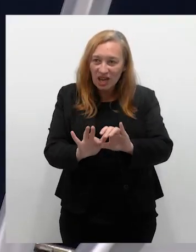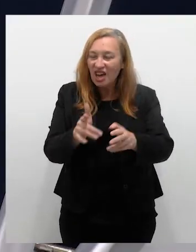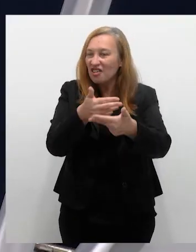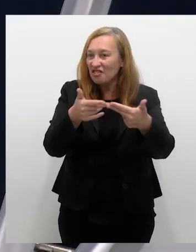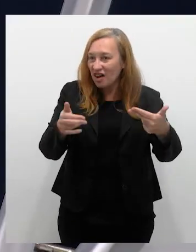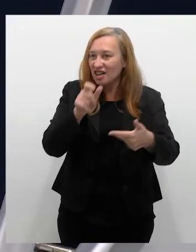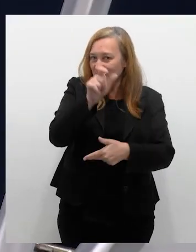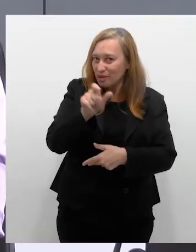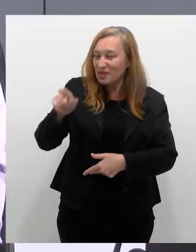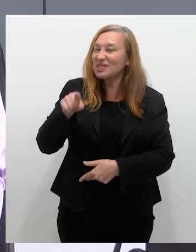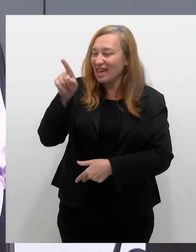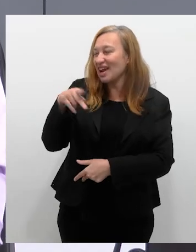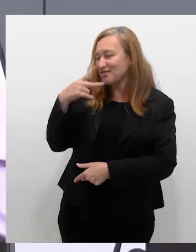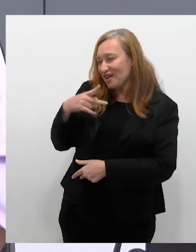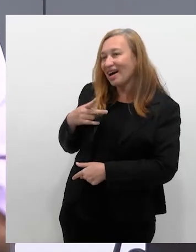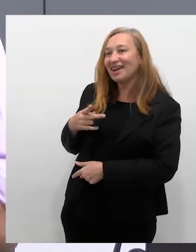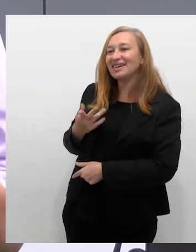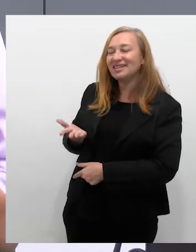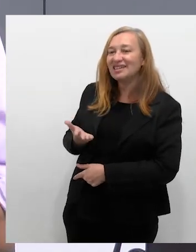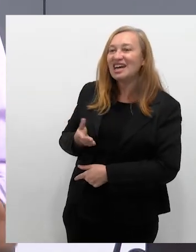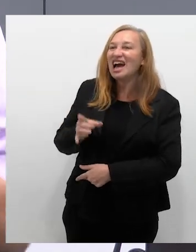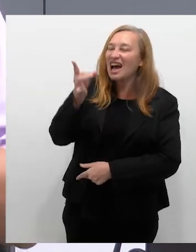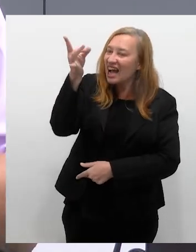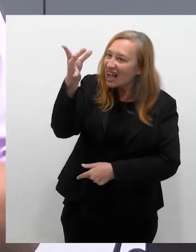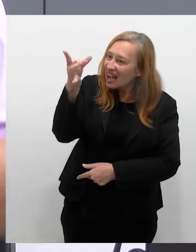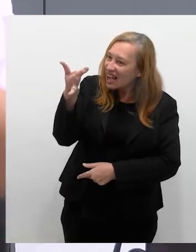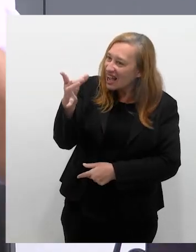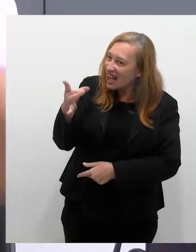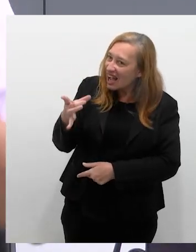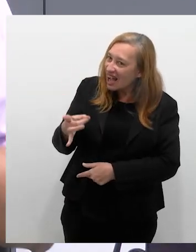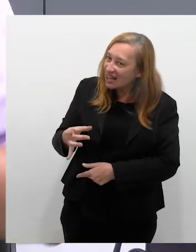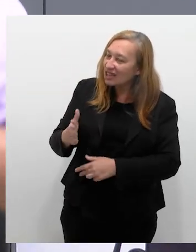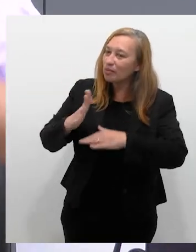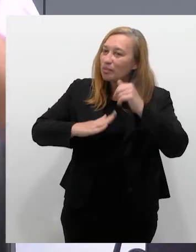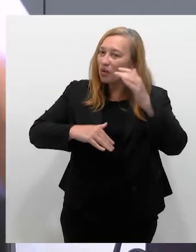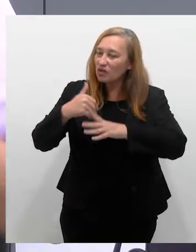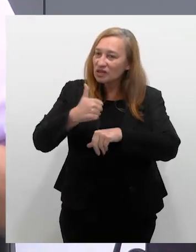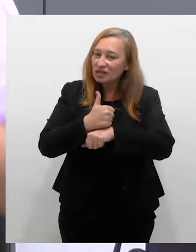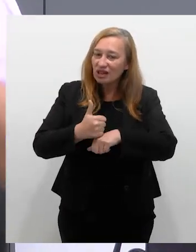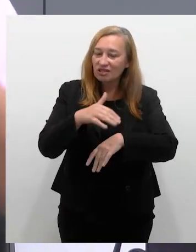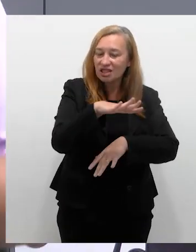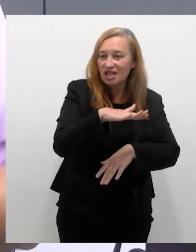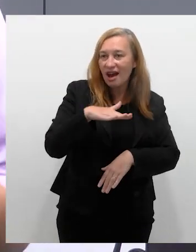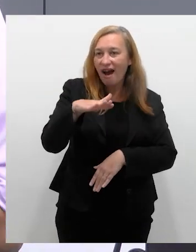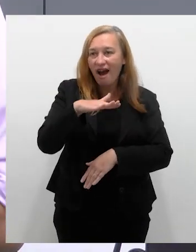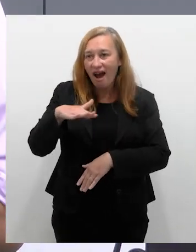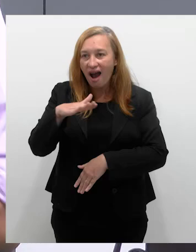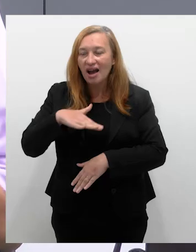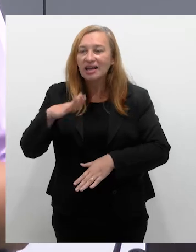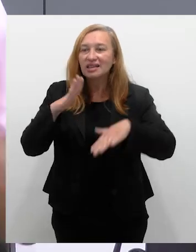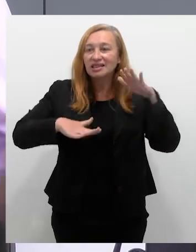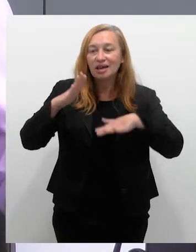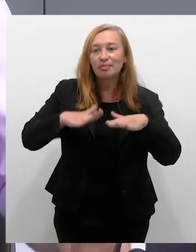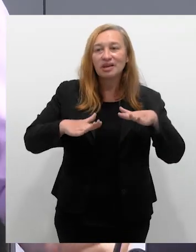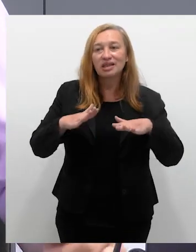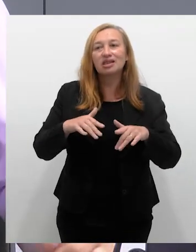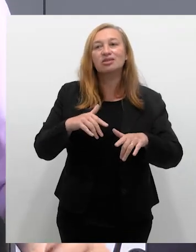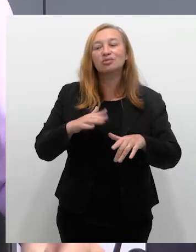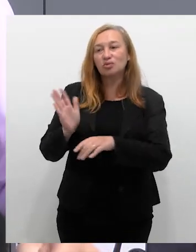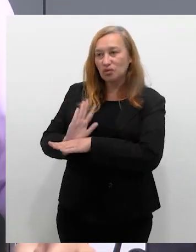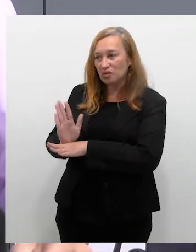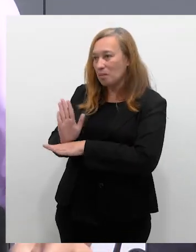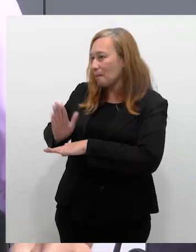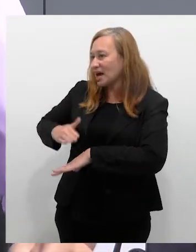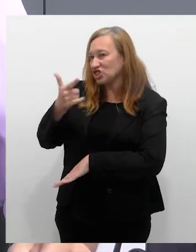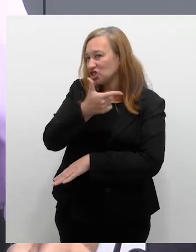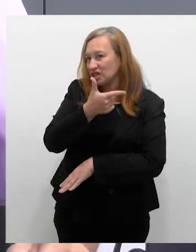esse tanto de gente que ela fala, tá, gente? Ali é cada profissional de cada setor e, dependendo da obra, mais